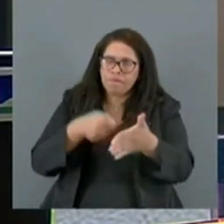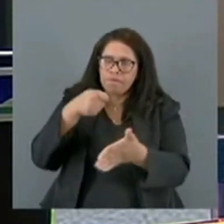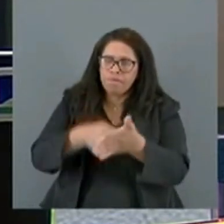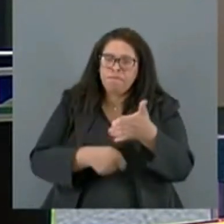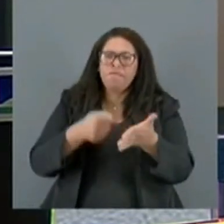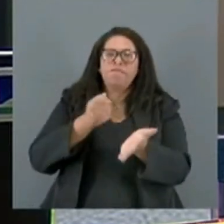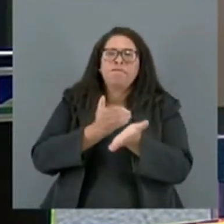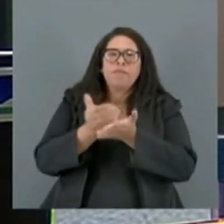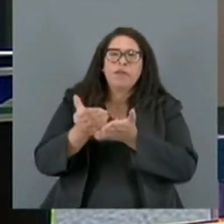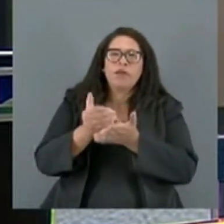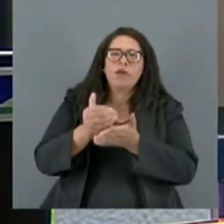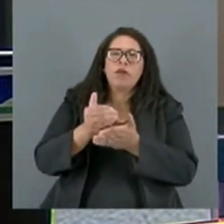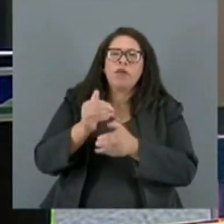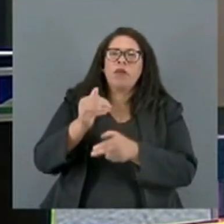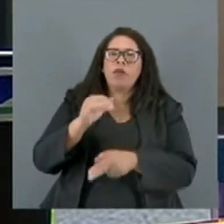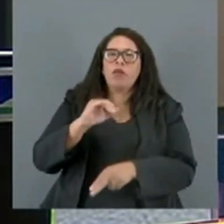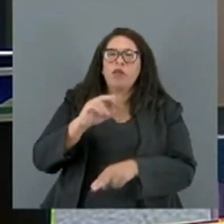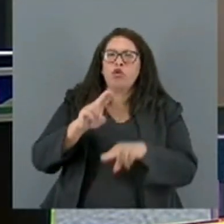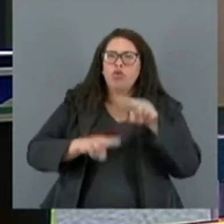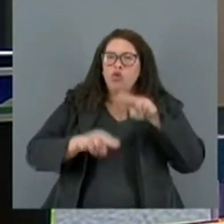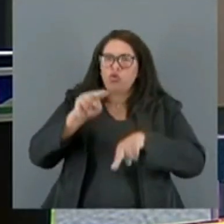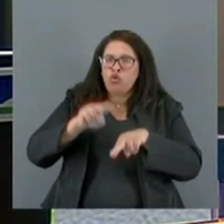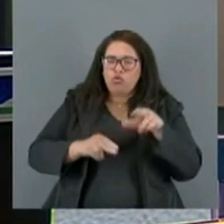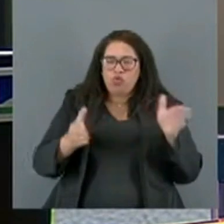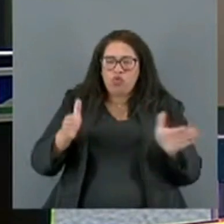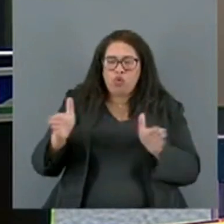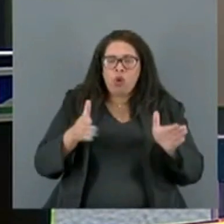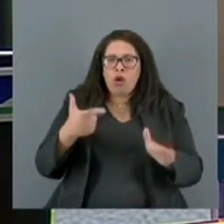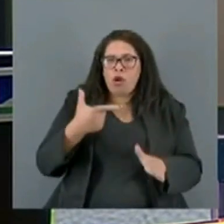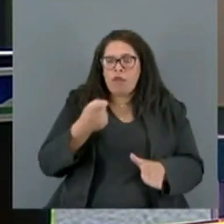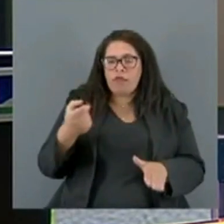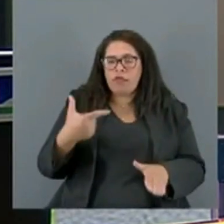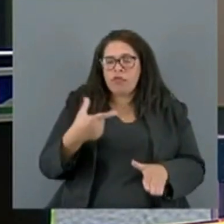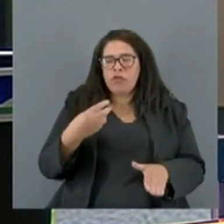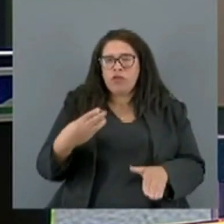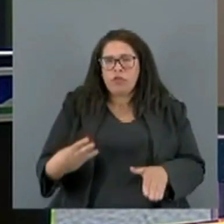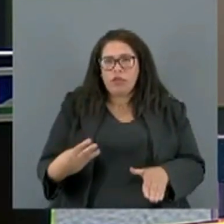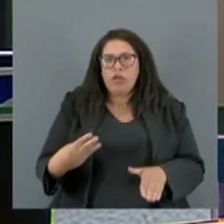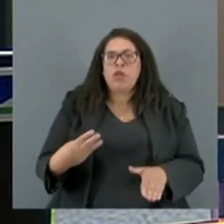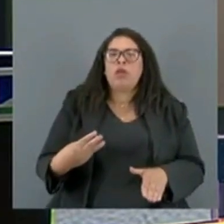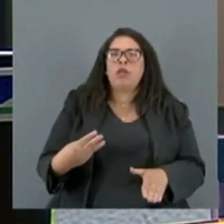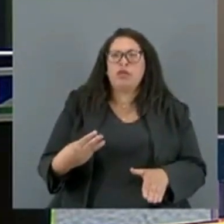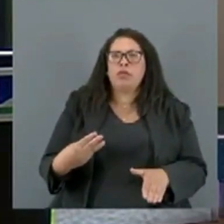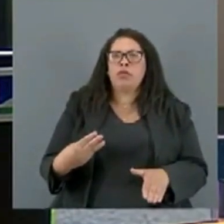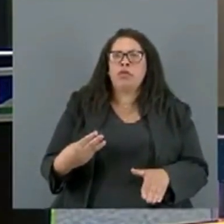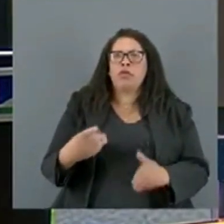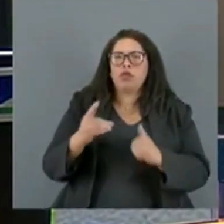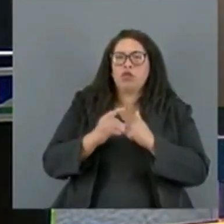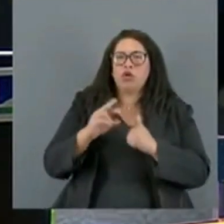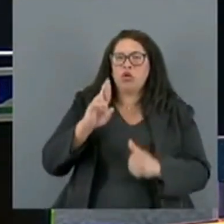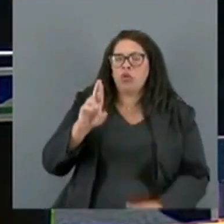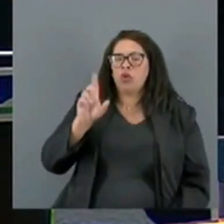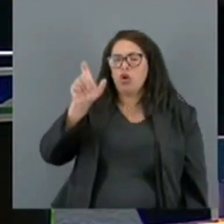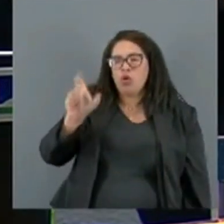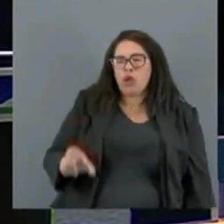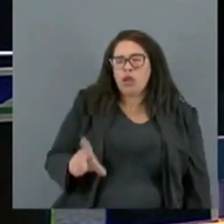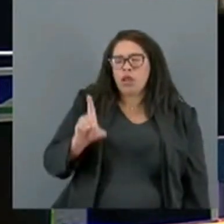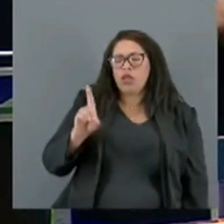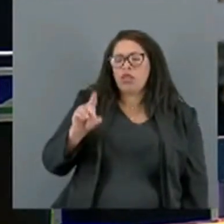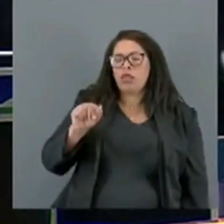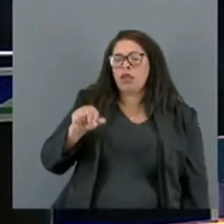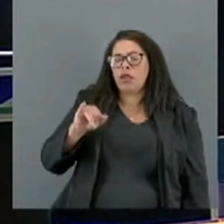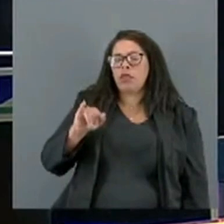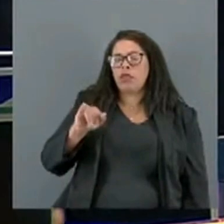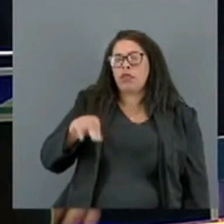iniciou-se em junho do ano em curso, no caso, a doutora Daniele e